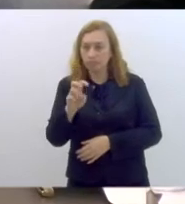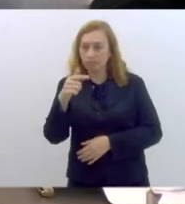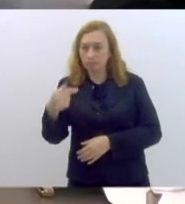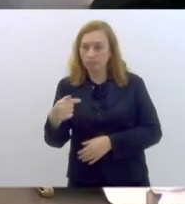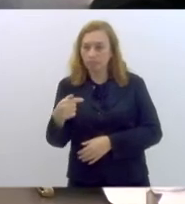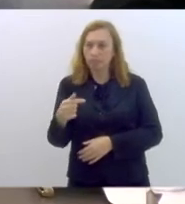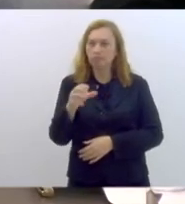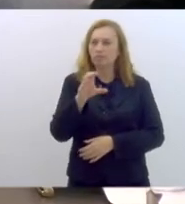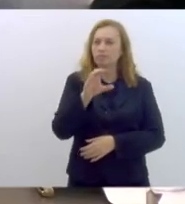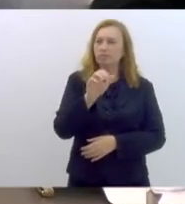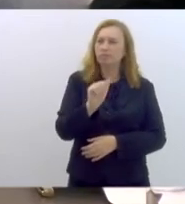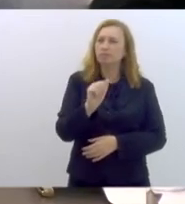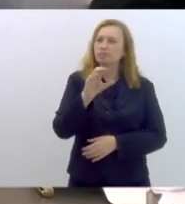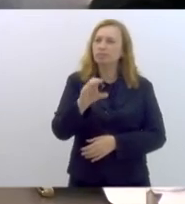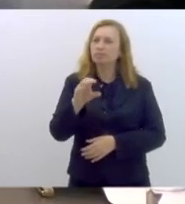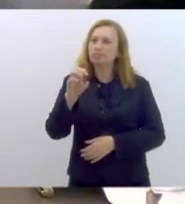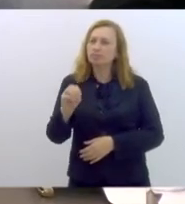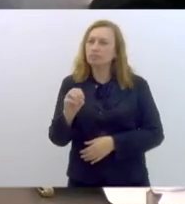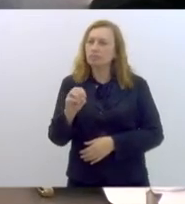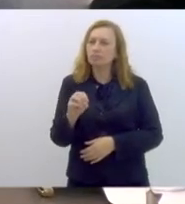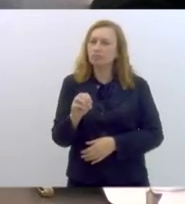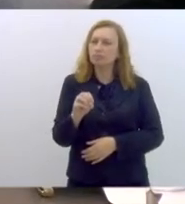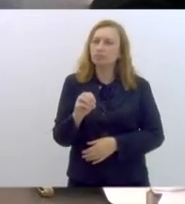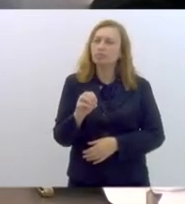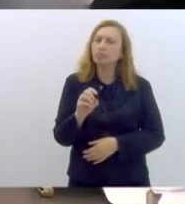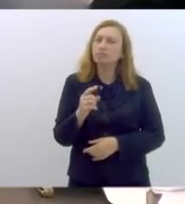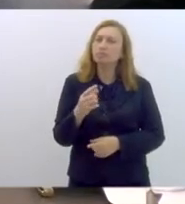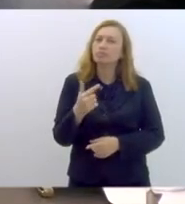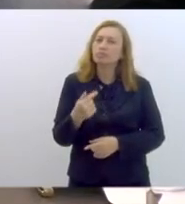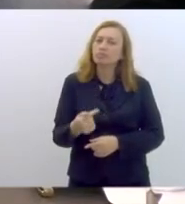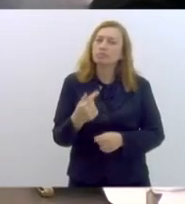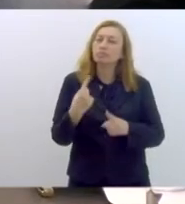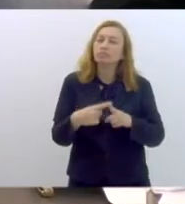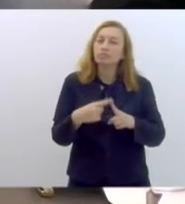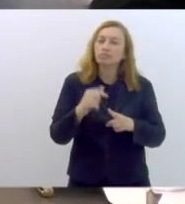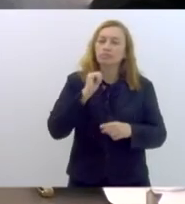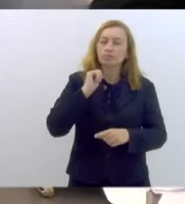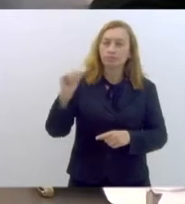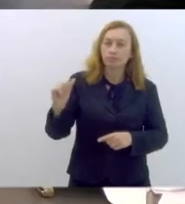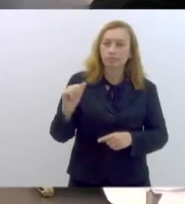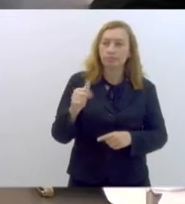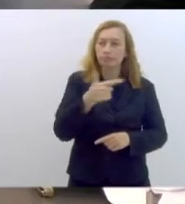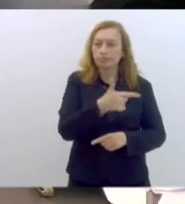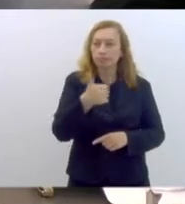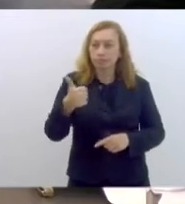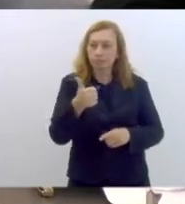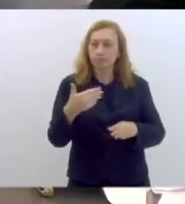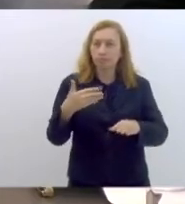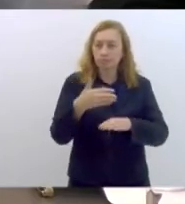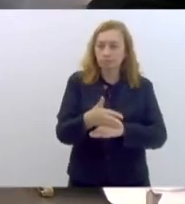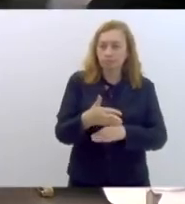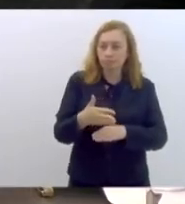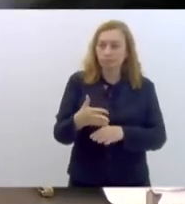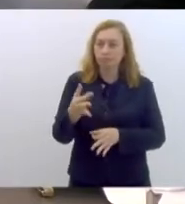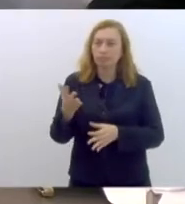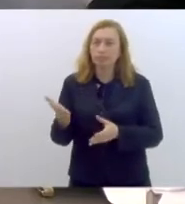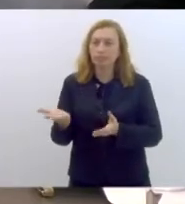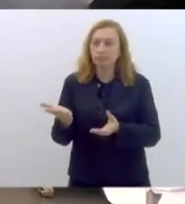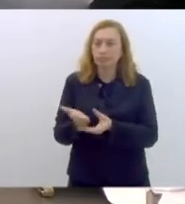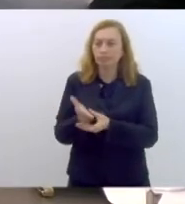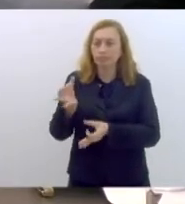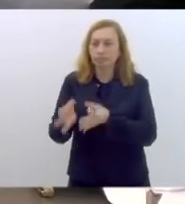a ACO 3457. Tá, ACO 3457 é porque em abril de 21 a gente entra com uma liminar no STF para